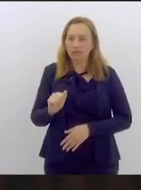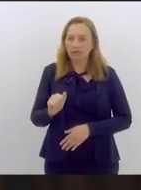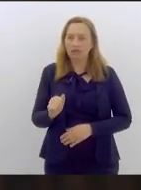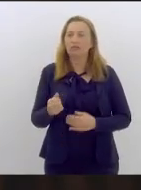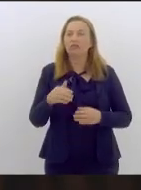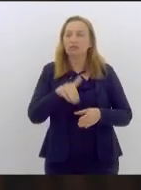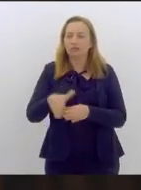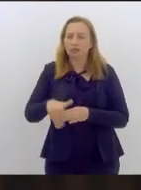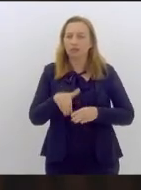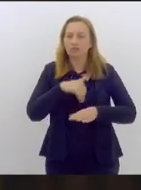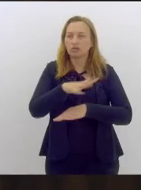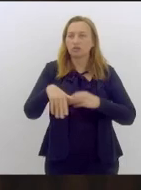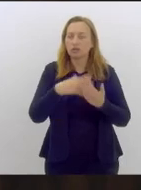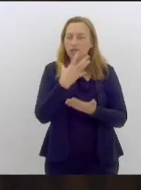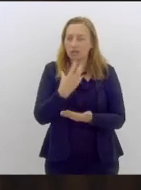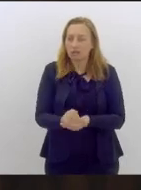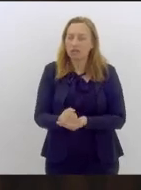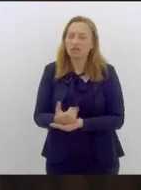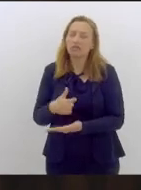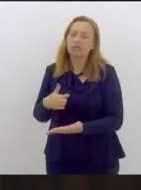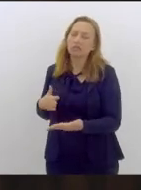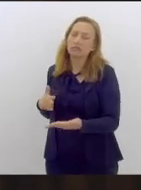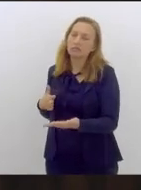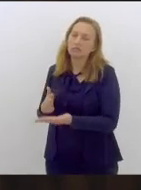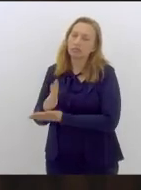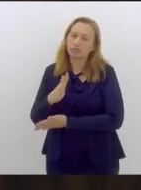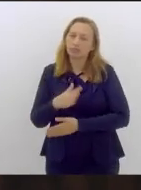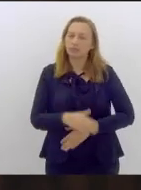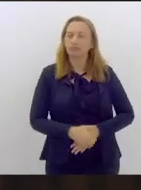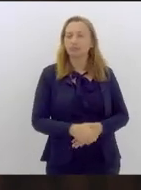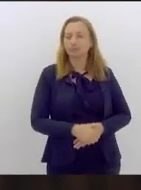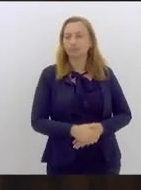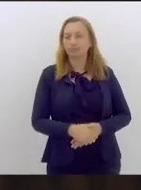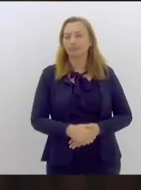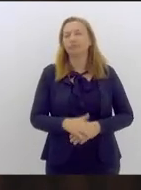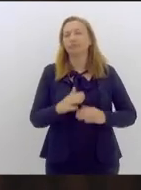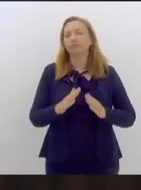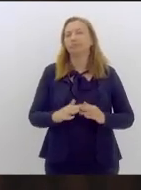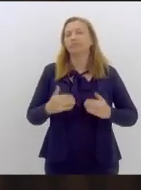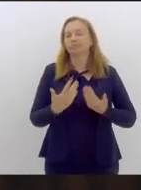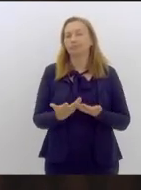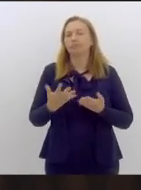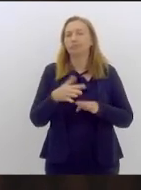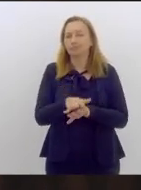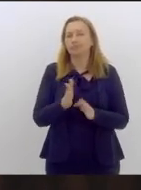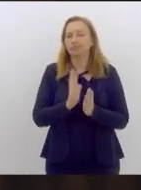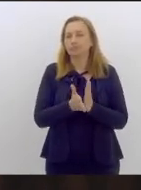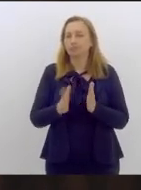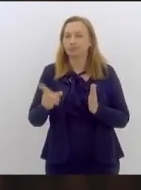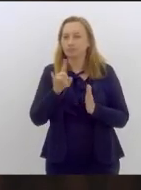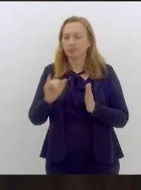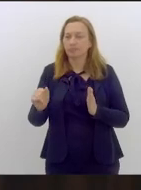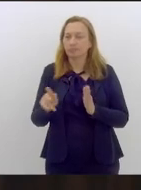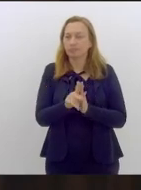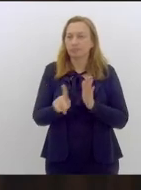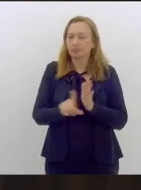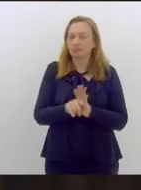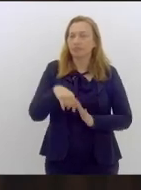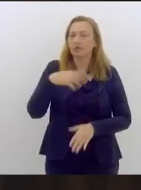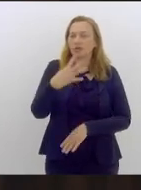Em votação, os senhores que aprovam permaneçam como estão. Aprovado. Requer inclusão na ordem do dia, projeto de